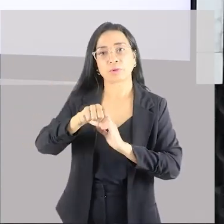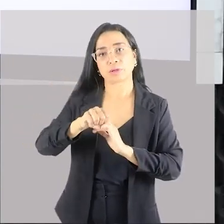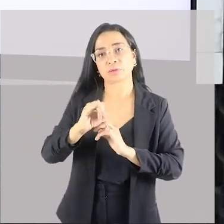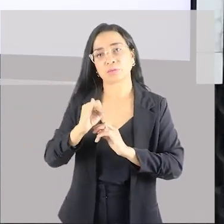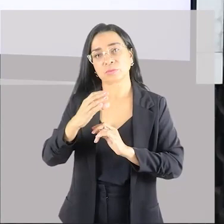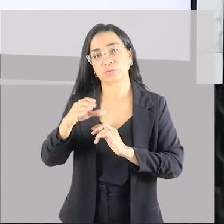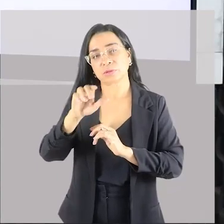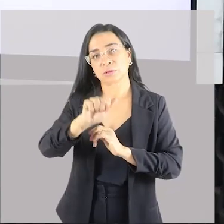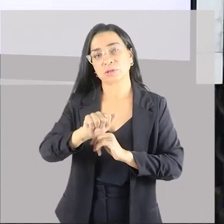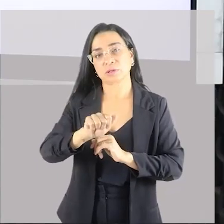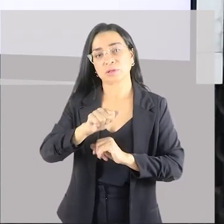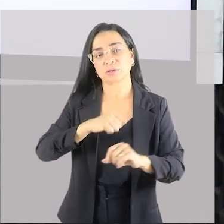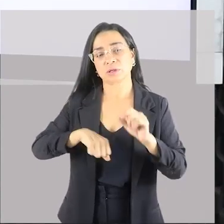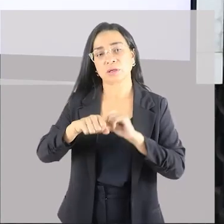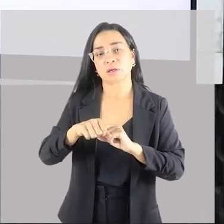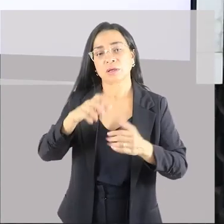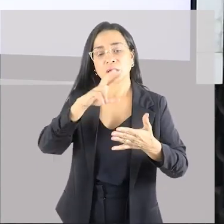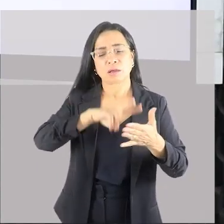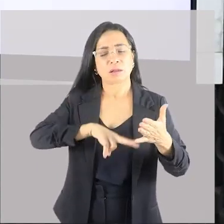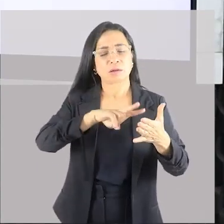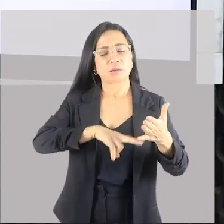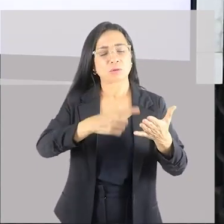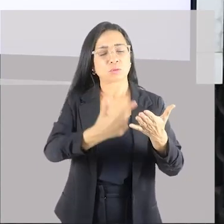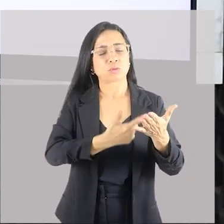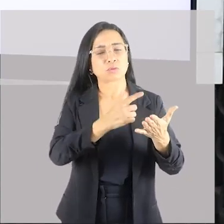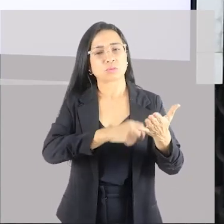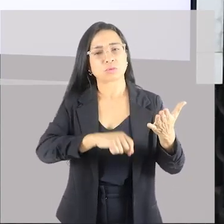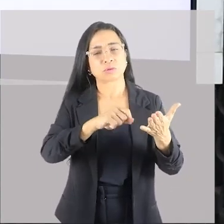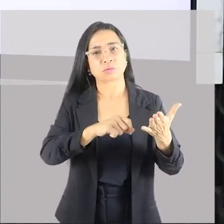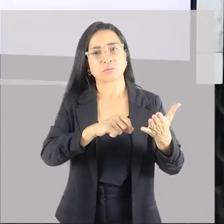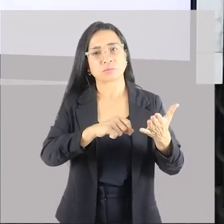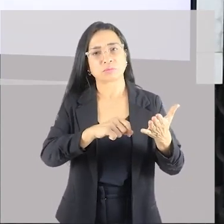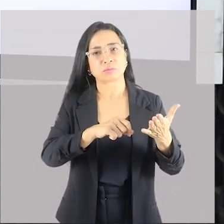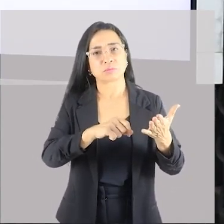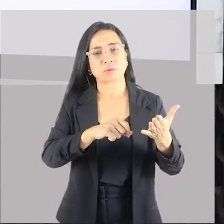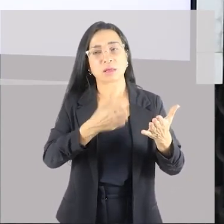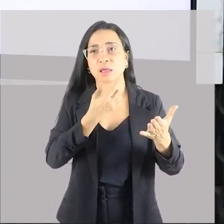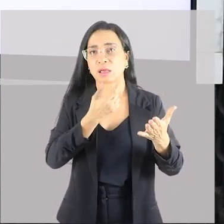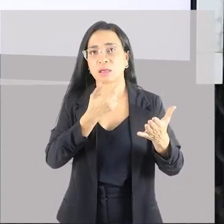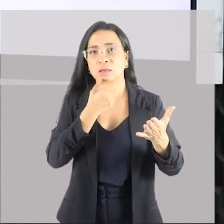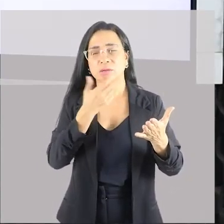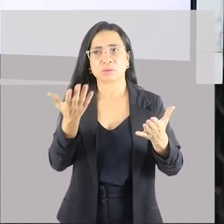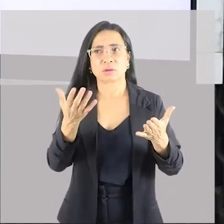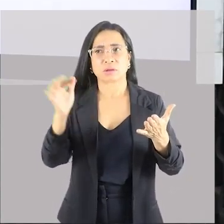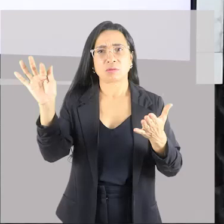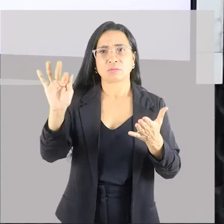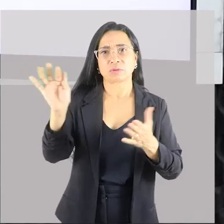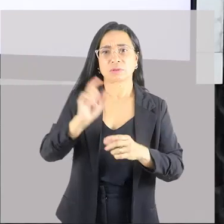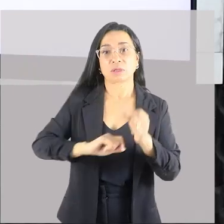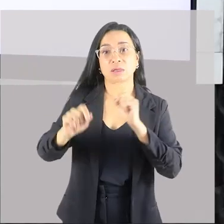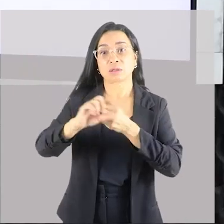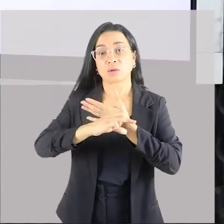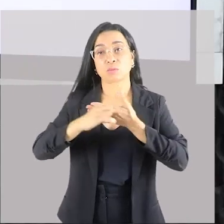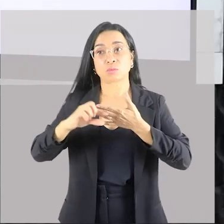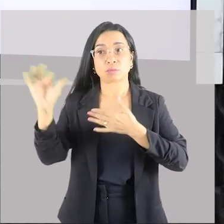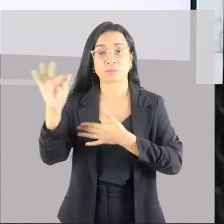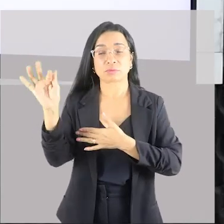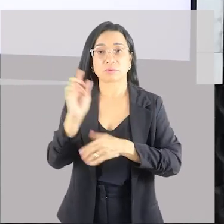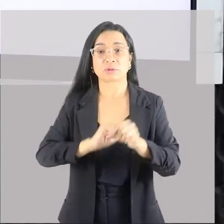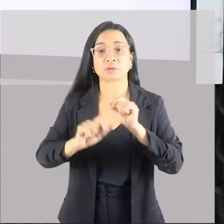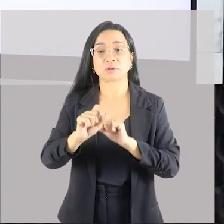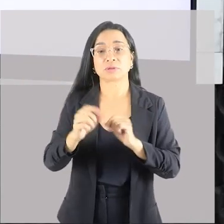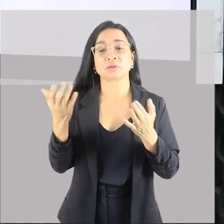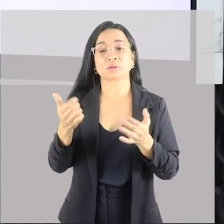leitor de um rapaz chamado Javier d'Utrecht. Esse rapaz chamado Javier d'Utrecht, ele foi